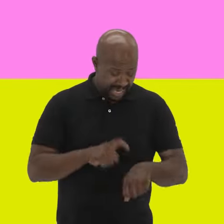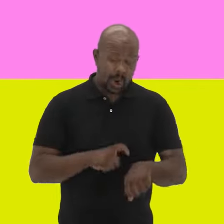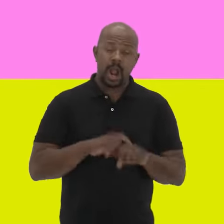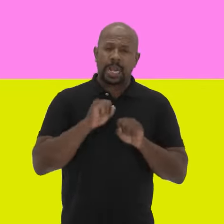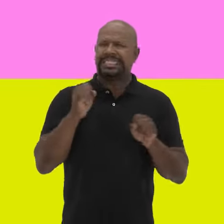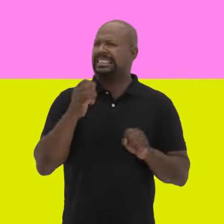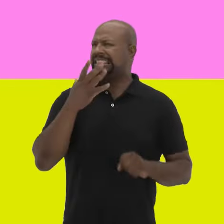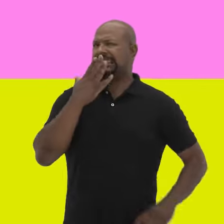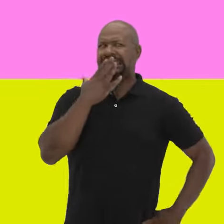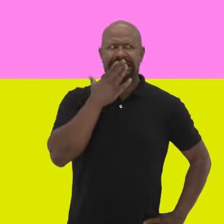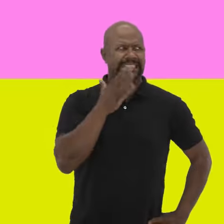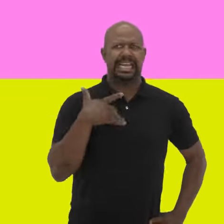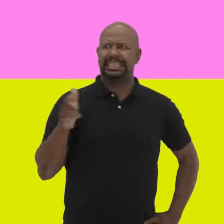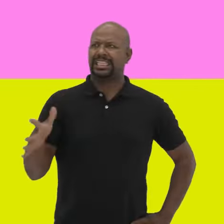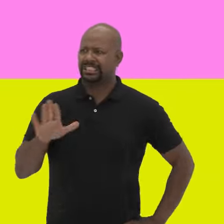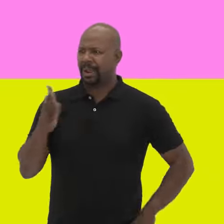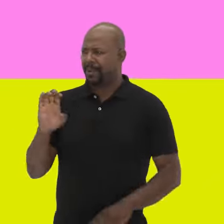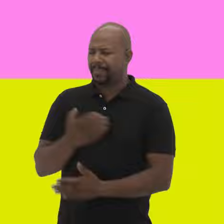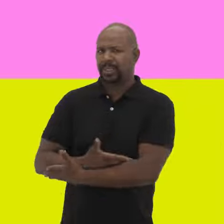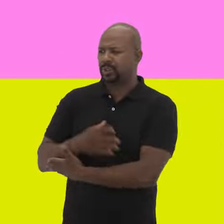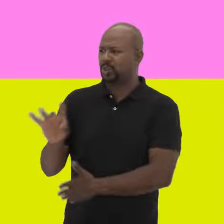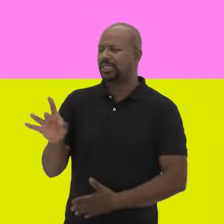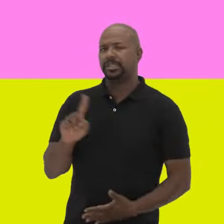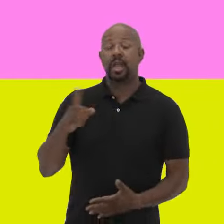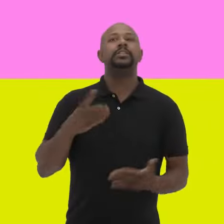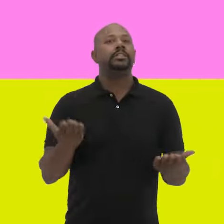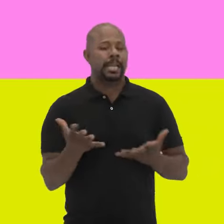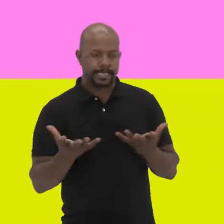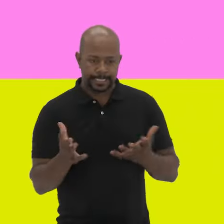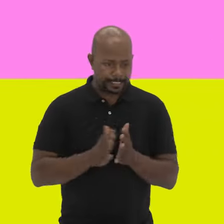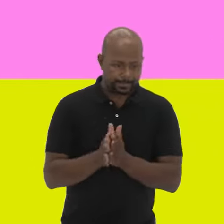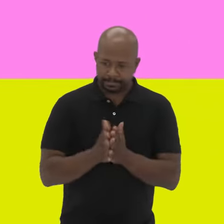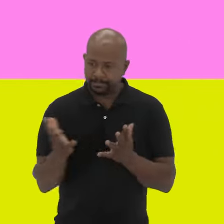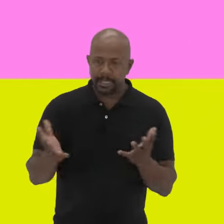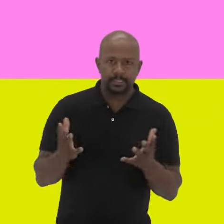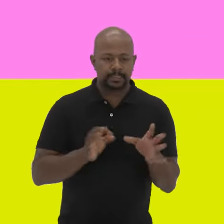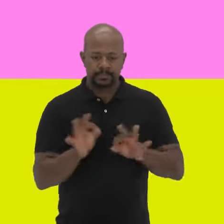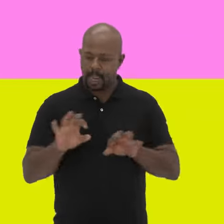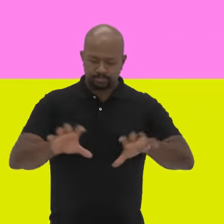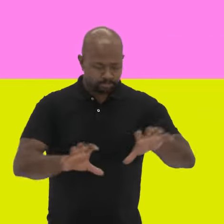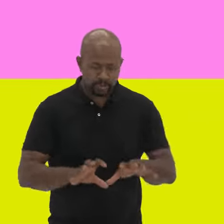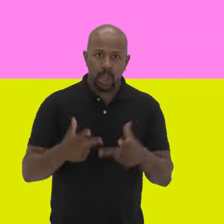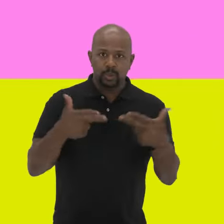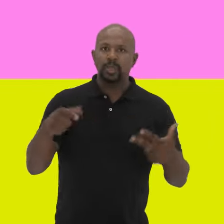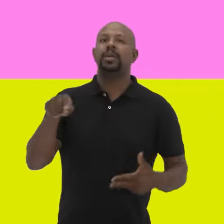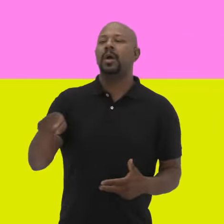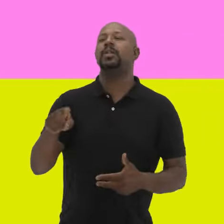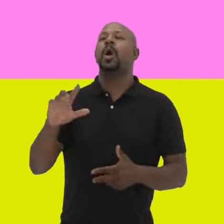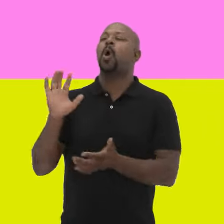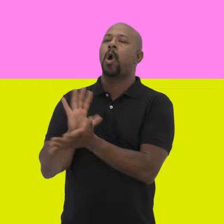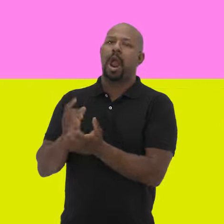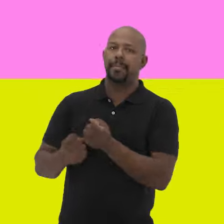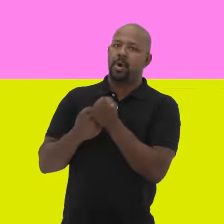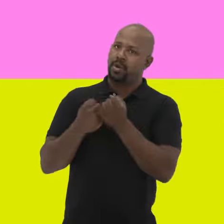literalmente. Estamos aqui... Ih, gente, não dá pra deixar a criança sozinha, não. A gente tá aqui nesse... meio tempo arrumando as coisas, enquanto a